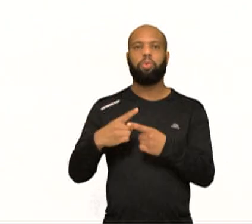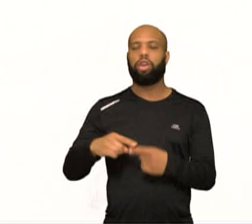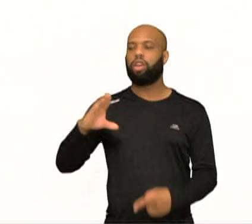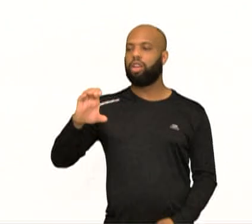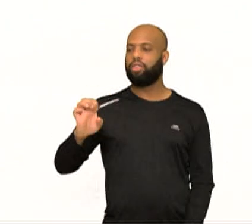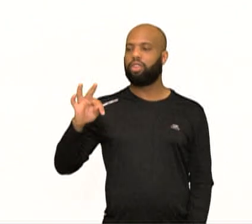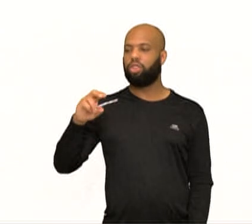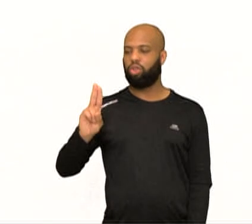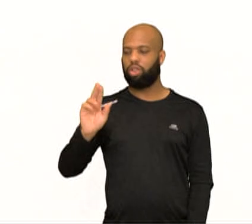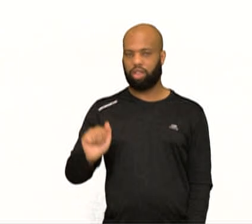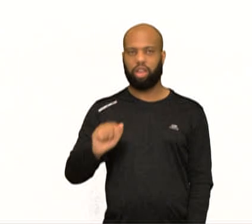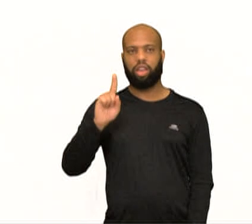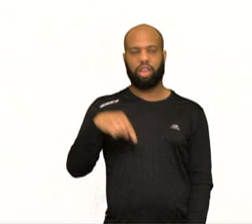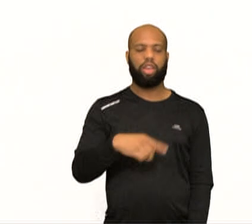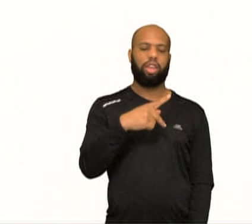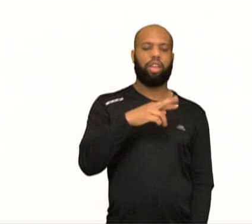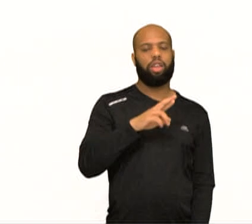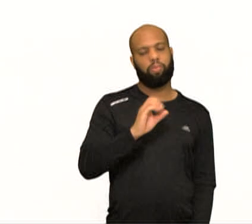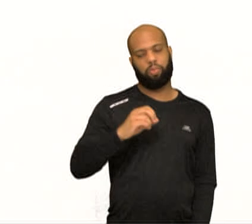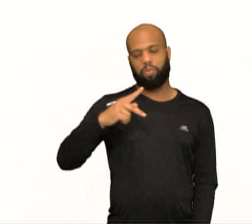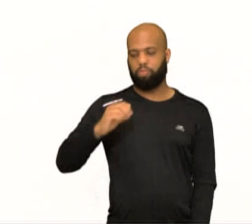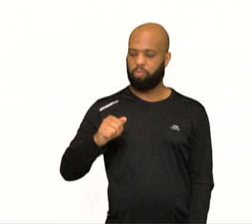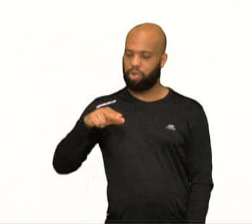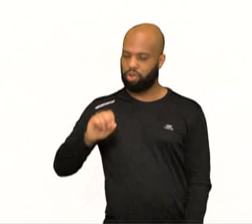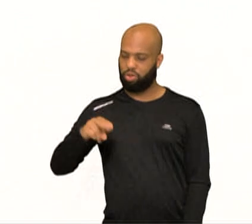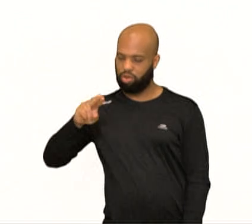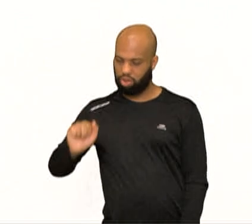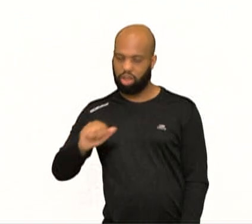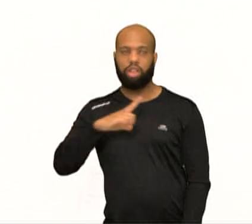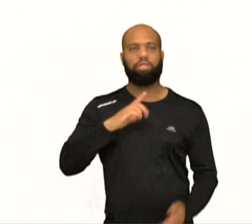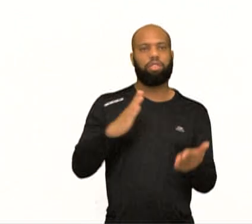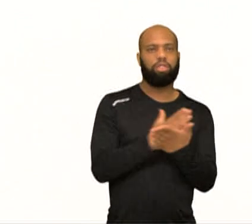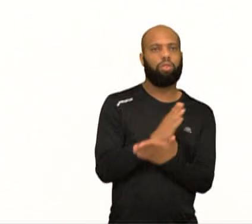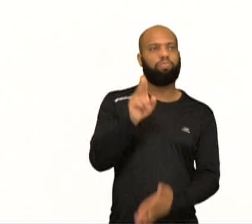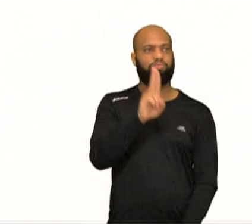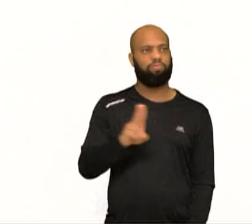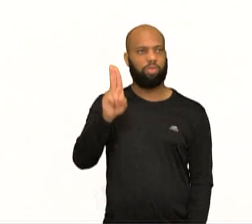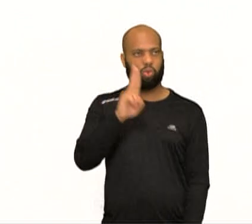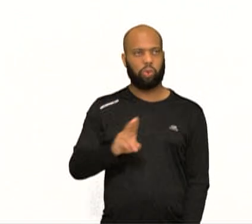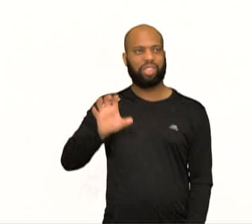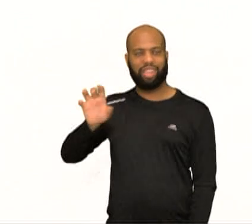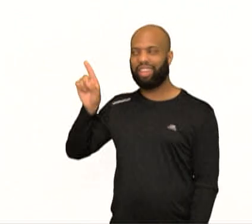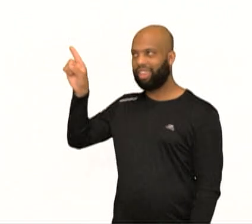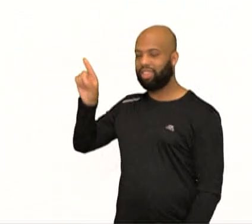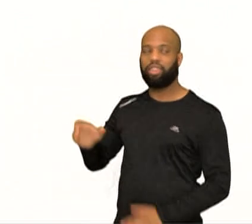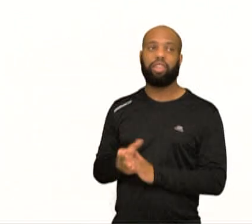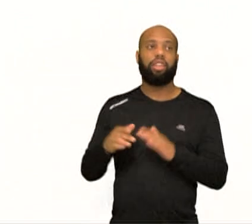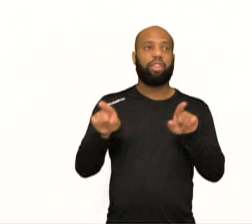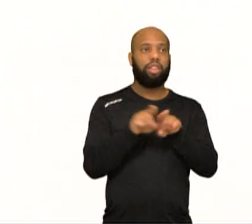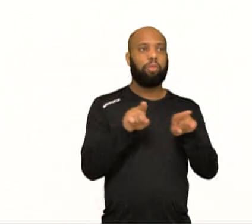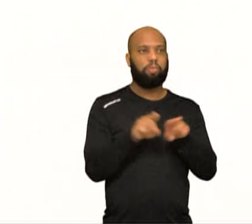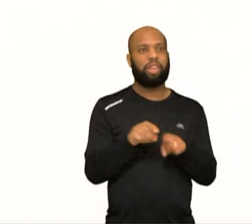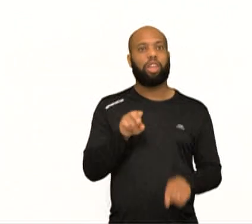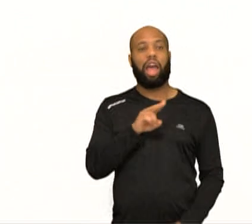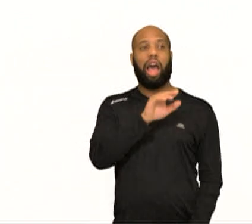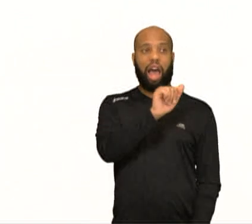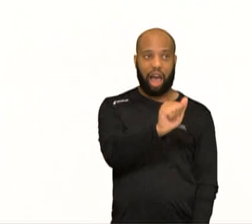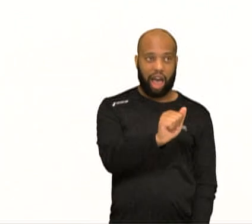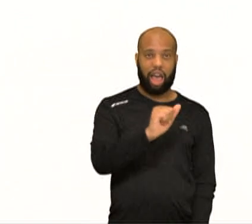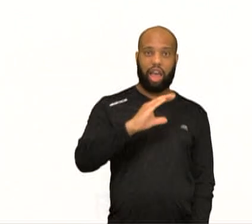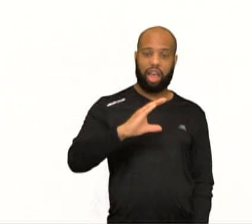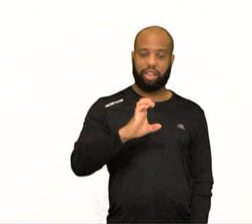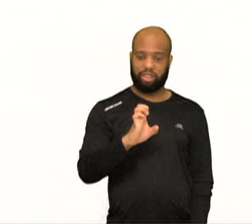cetona. Propanona. Muito bem. Algumas aplicações da acetona, também denominada de propanona.